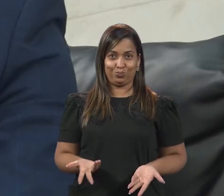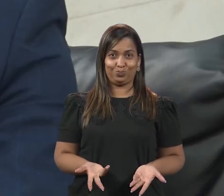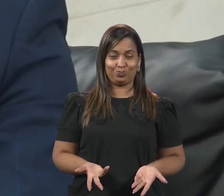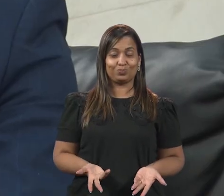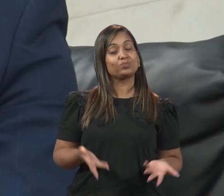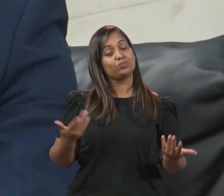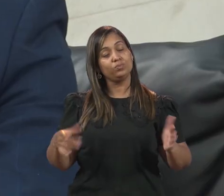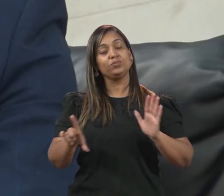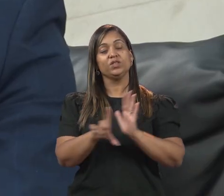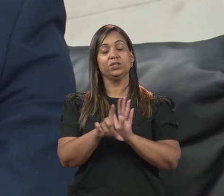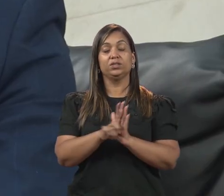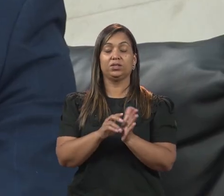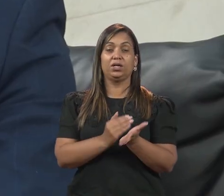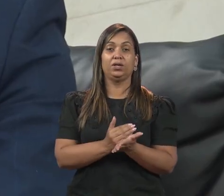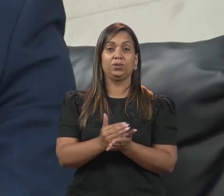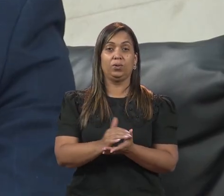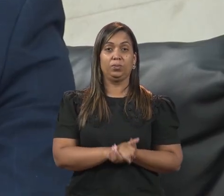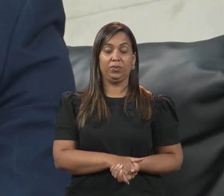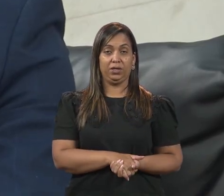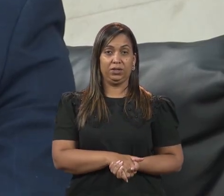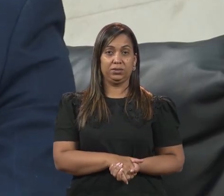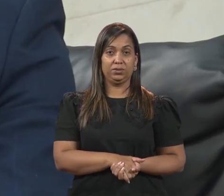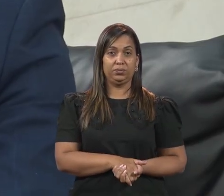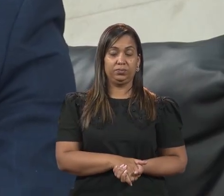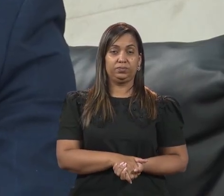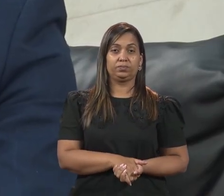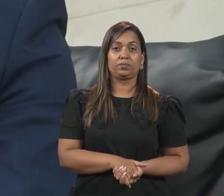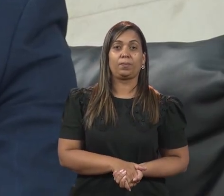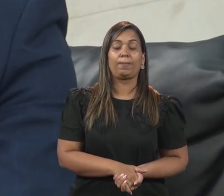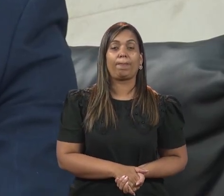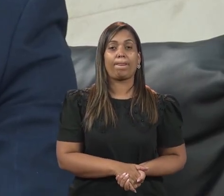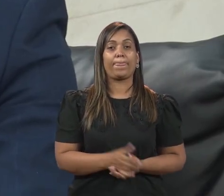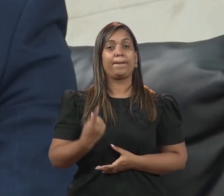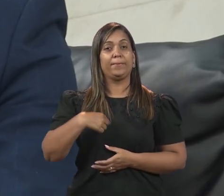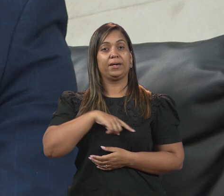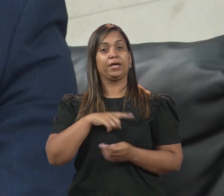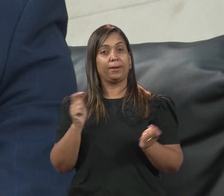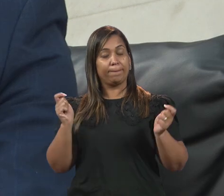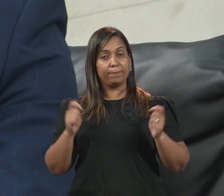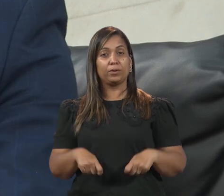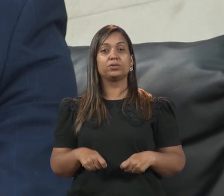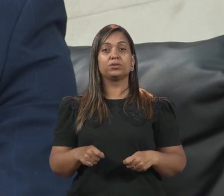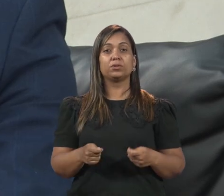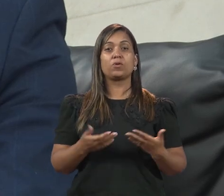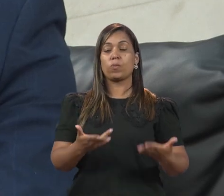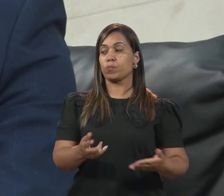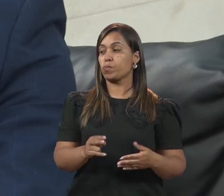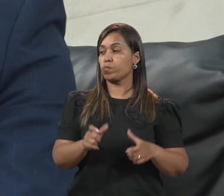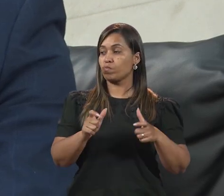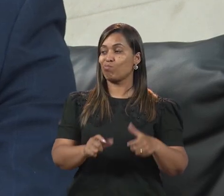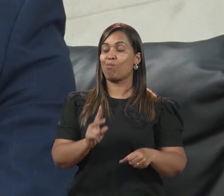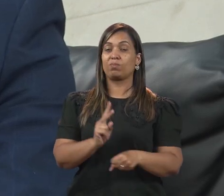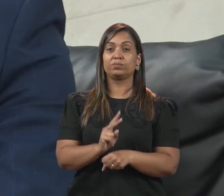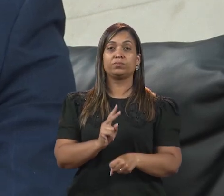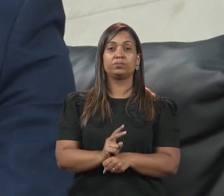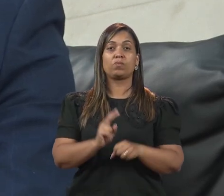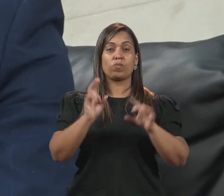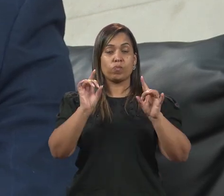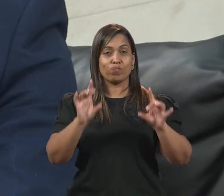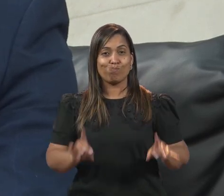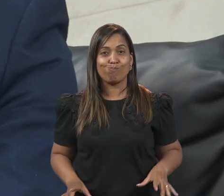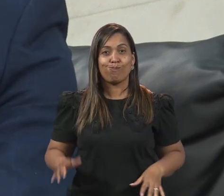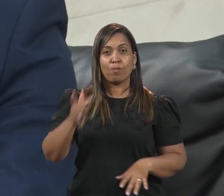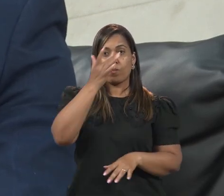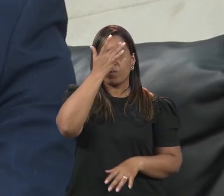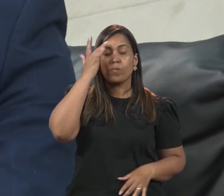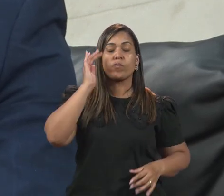lei entra em vigor exatamente para isso, para que possamos trazer essa rede de proteção com especialistas, com